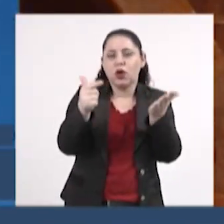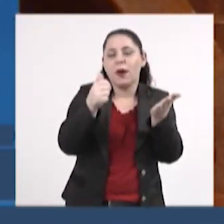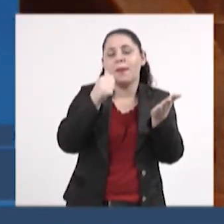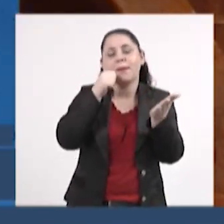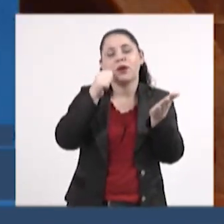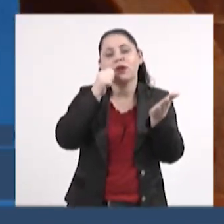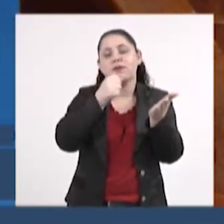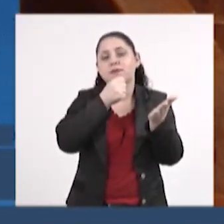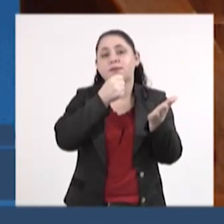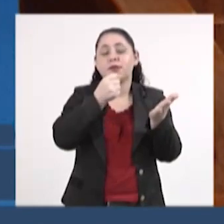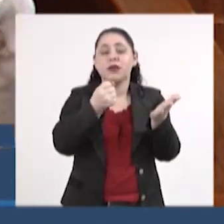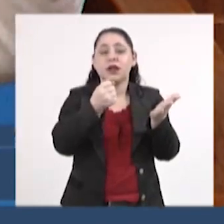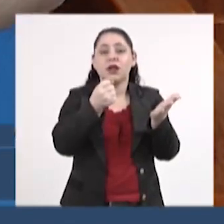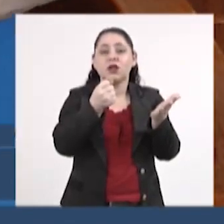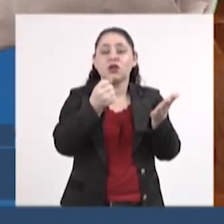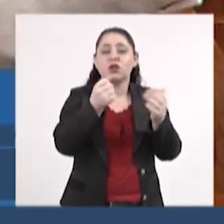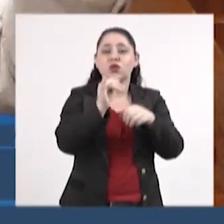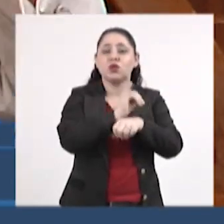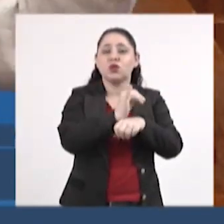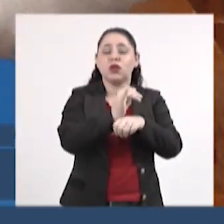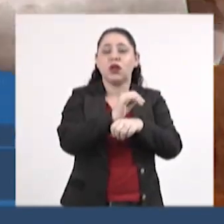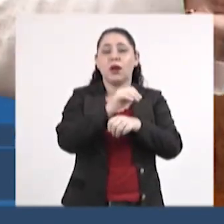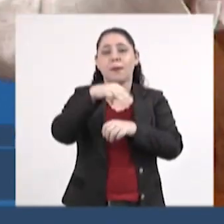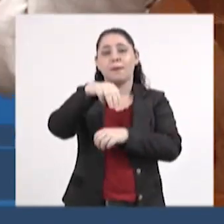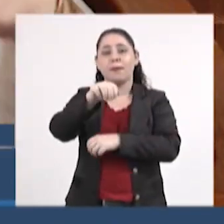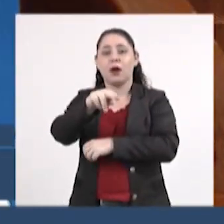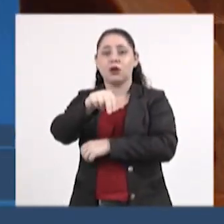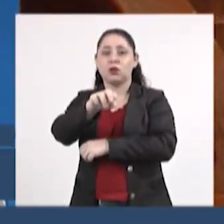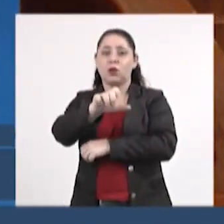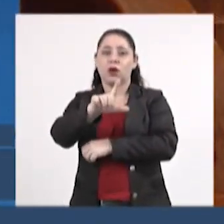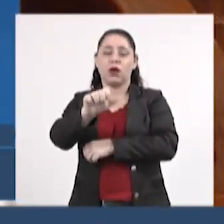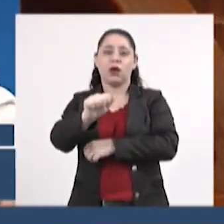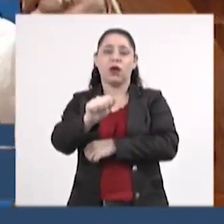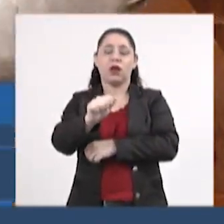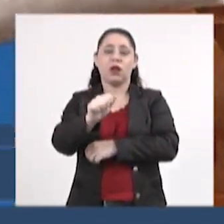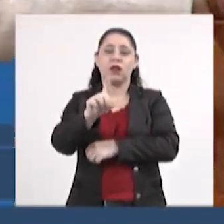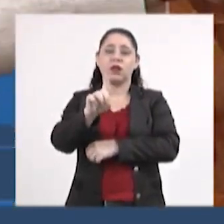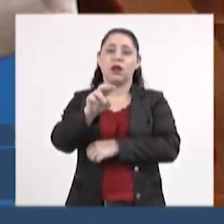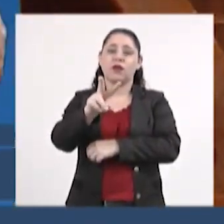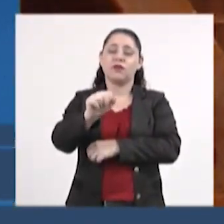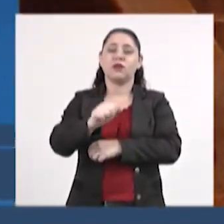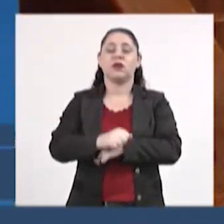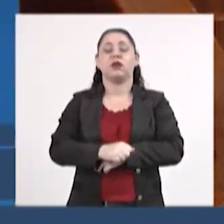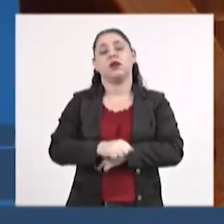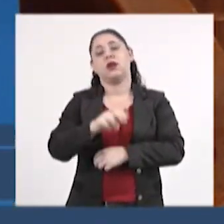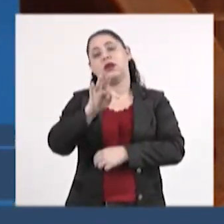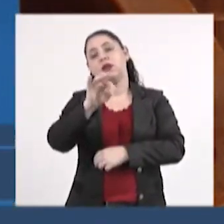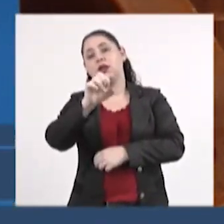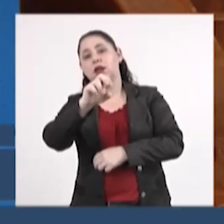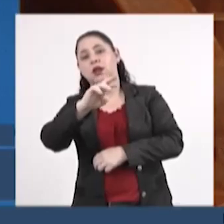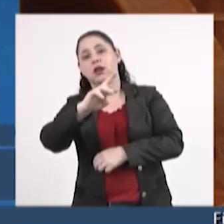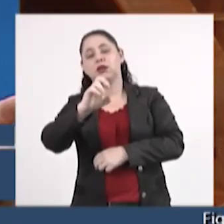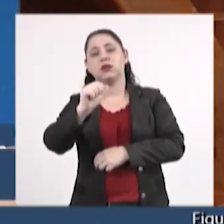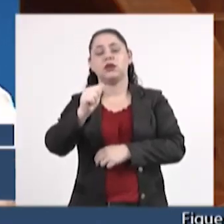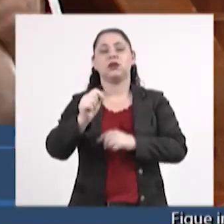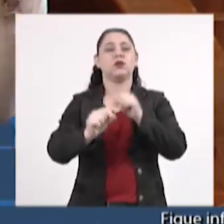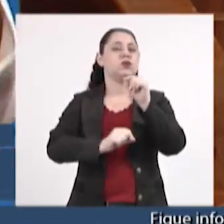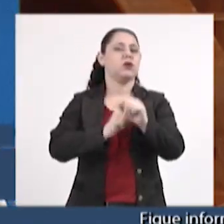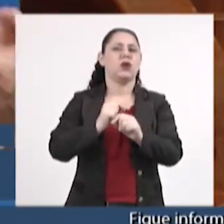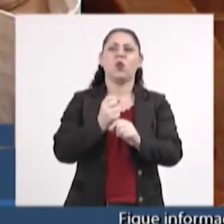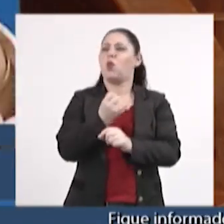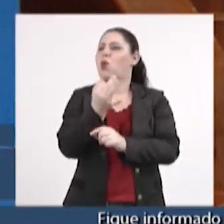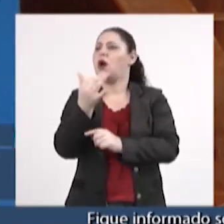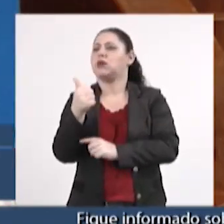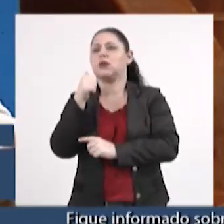jornalistas, eles vão na Manuela Dávila, na Isa Pena, na Tereza Capra. Quantas mulheres